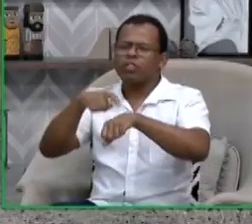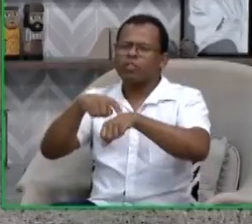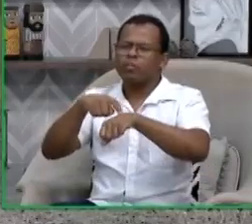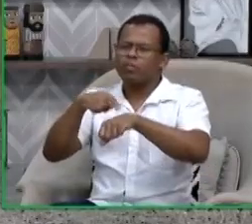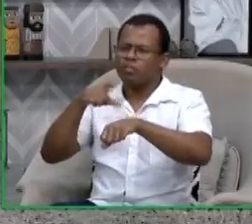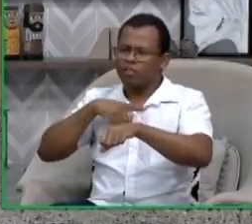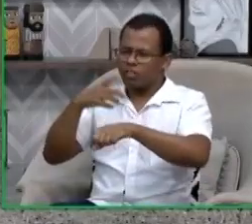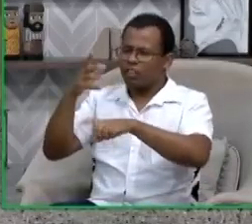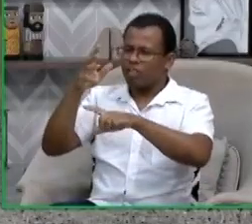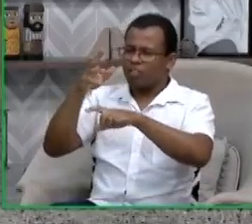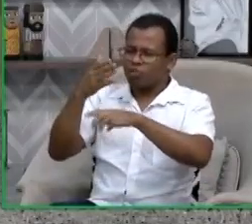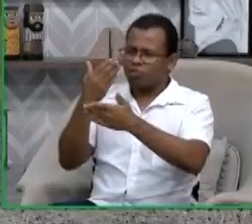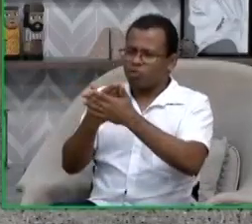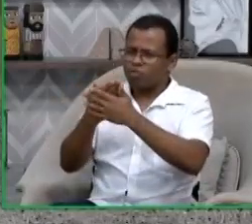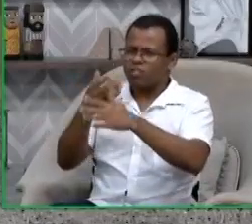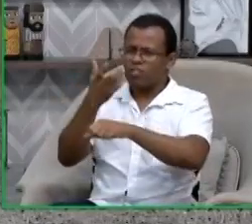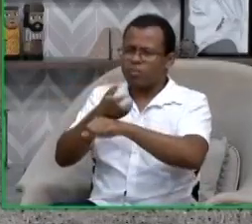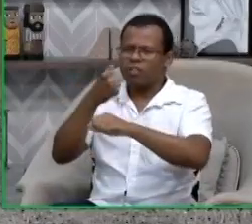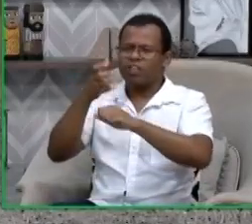a atenção. Que